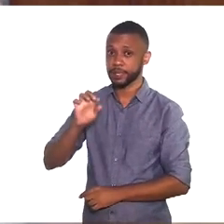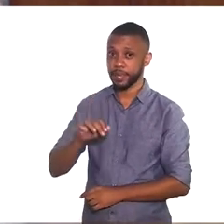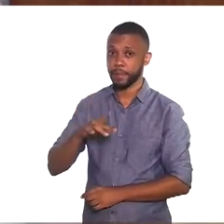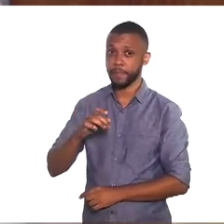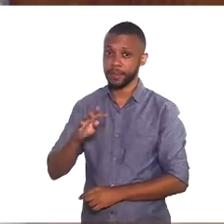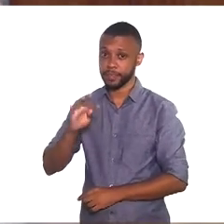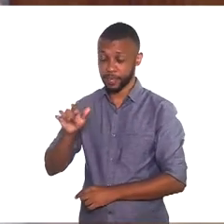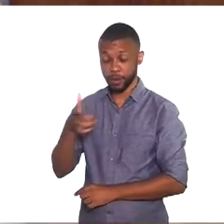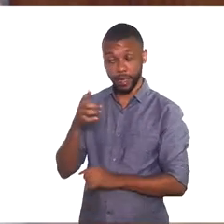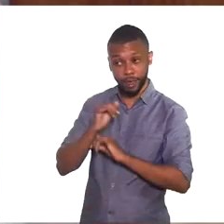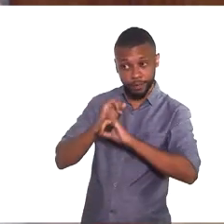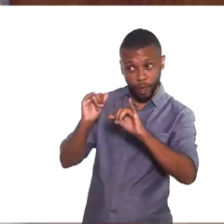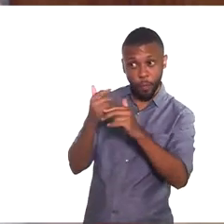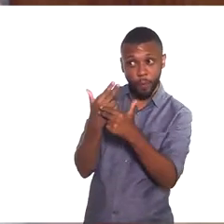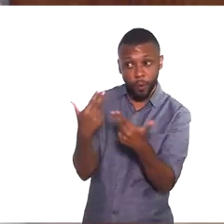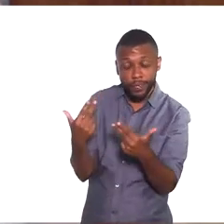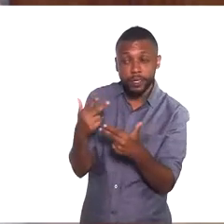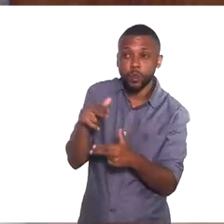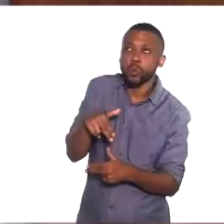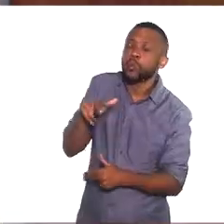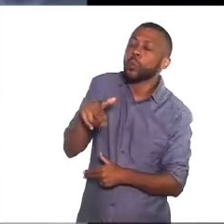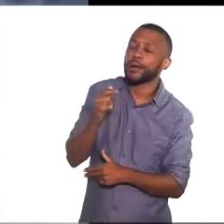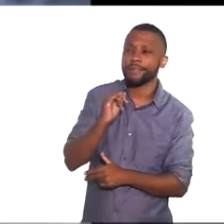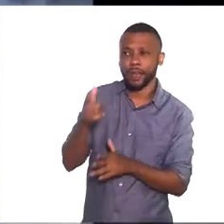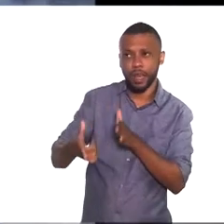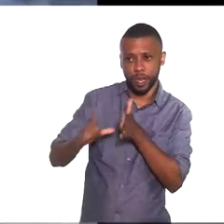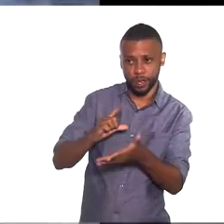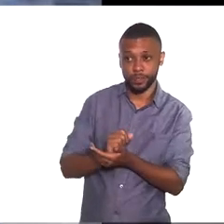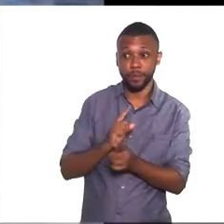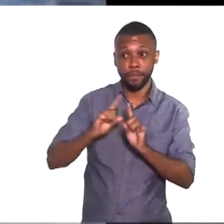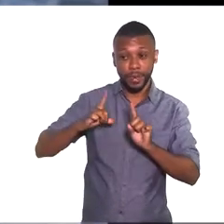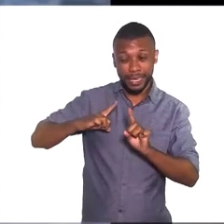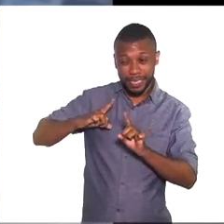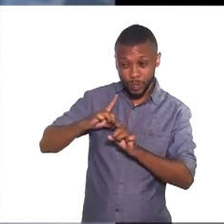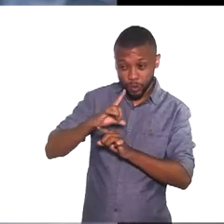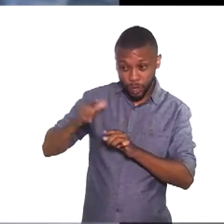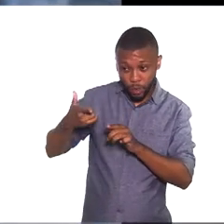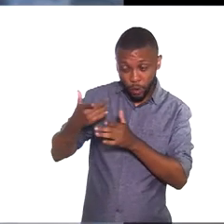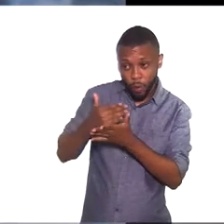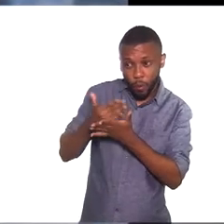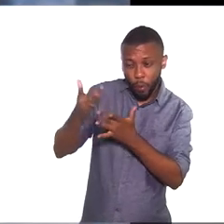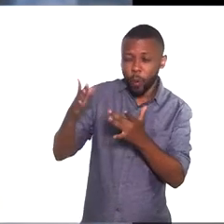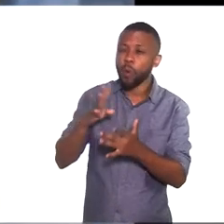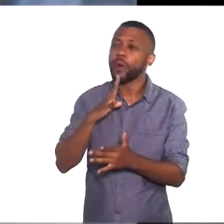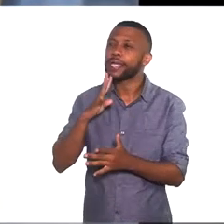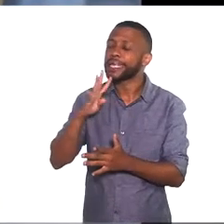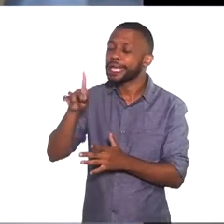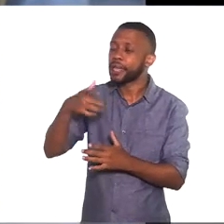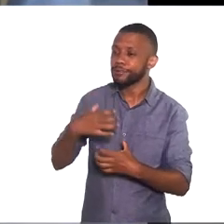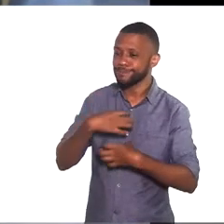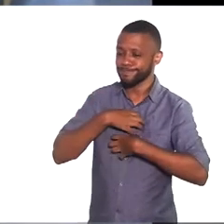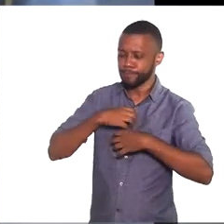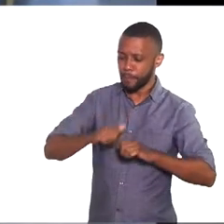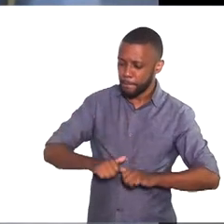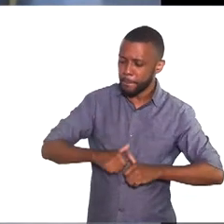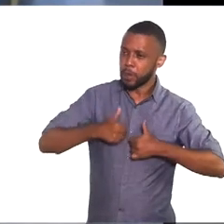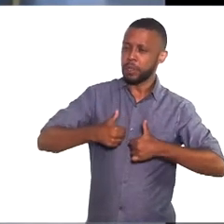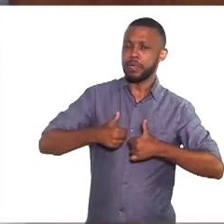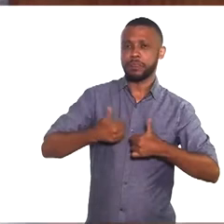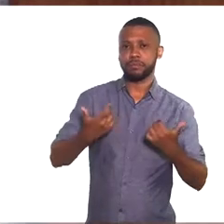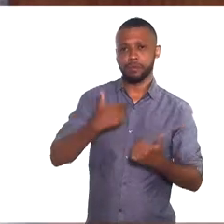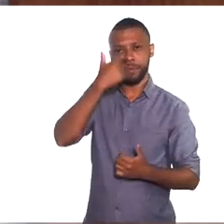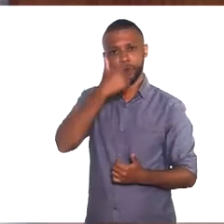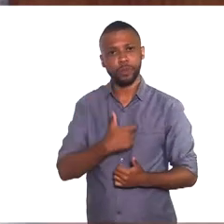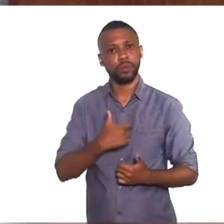eu tenho a dizer uma coisa que eu nunca lhe disse mas desde o dia que eu passei a conviver com ciúme olhei muito como